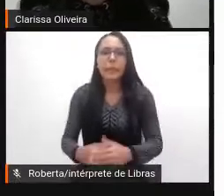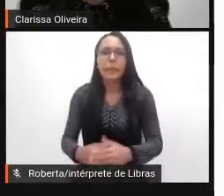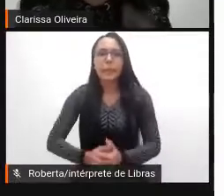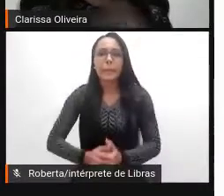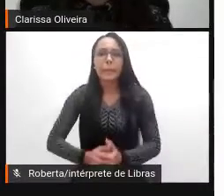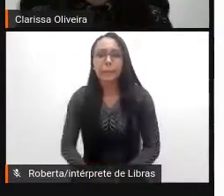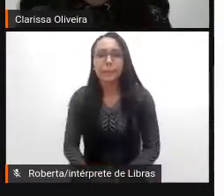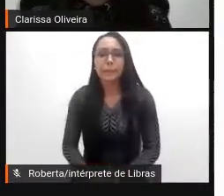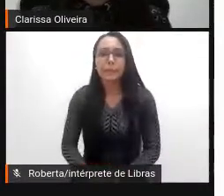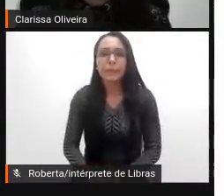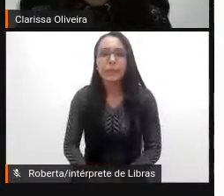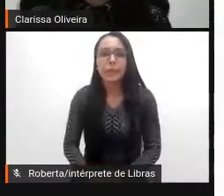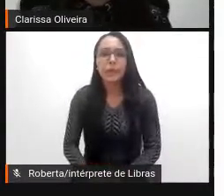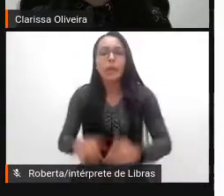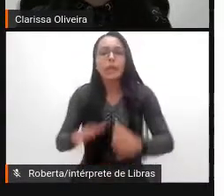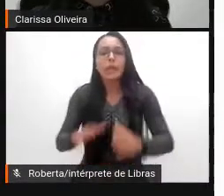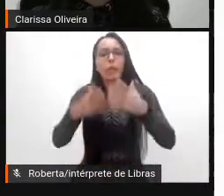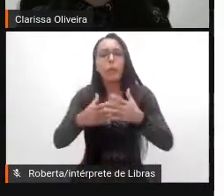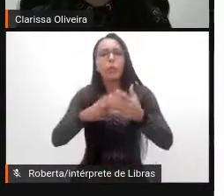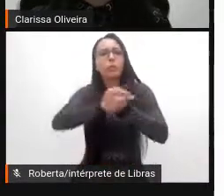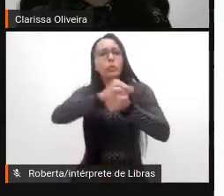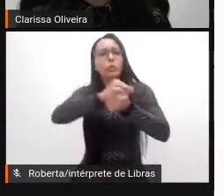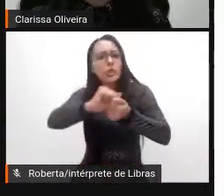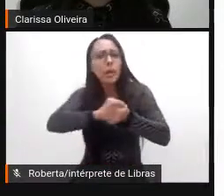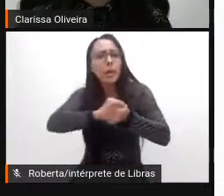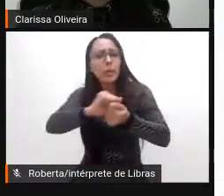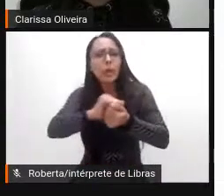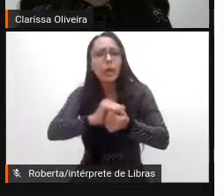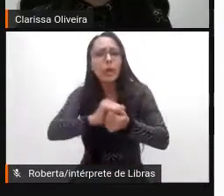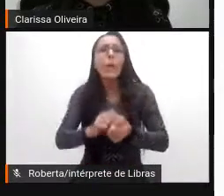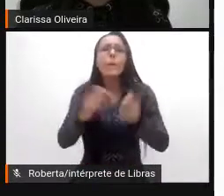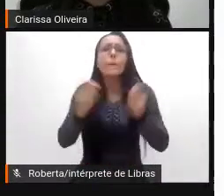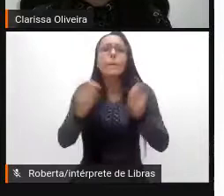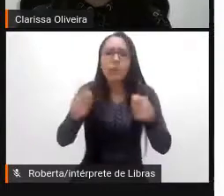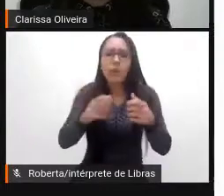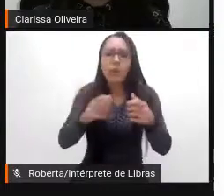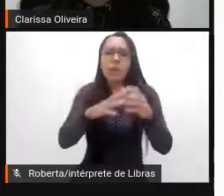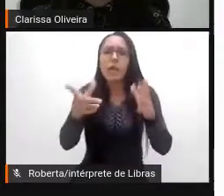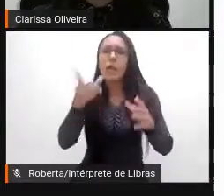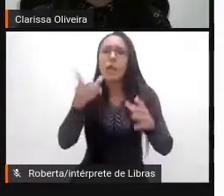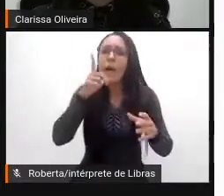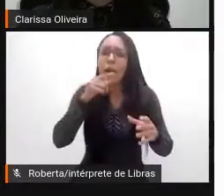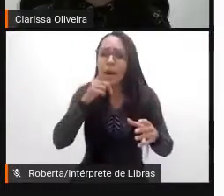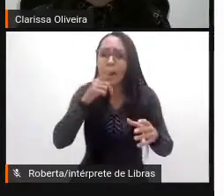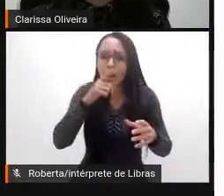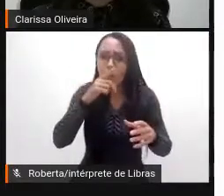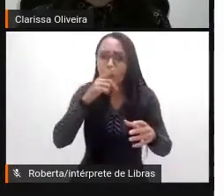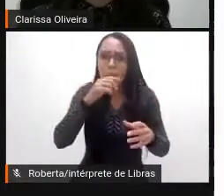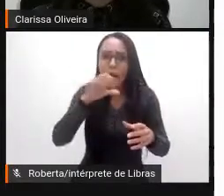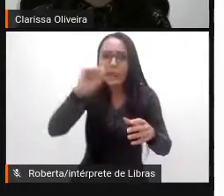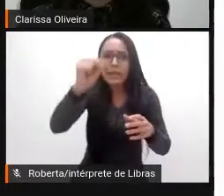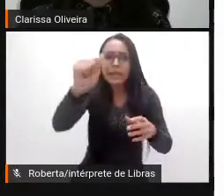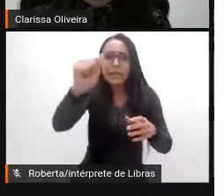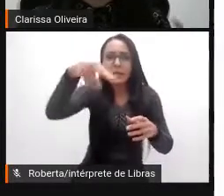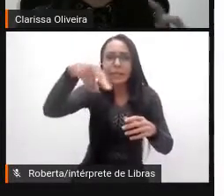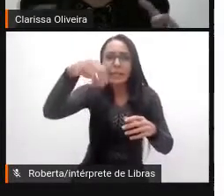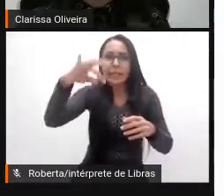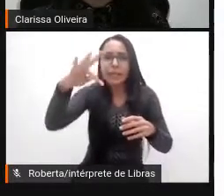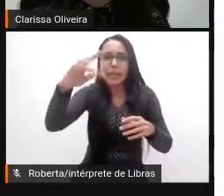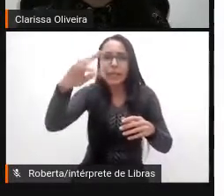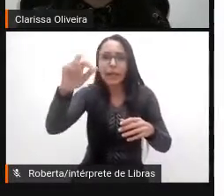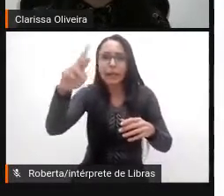que eu enxaguei e tirei todo o sabão, eu posso fazer uma solução com água sanitária. Então, eu coloco 1 litro de